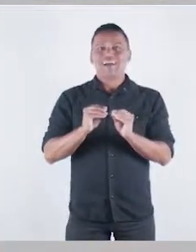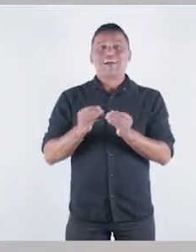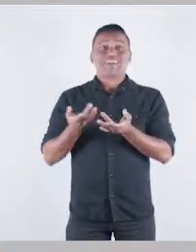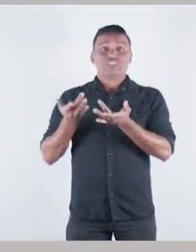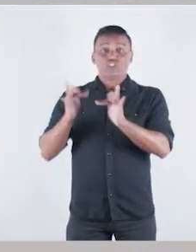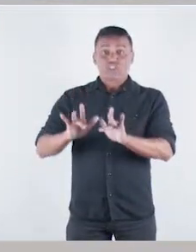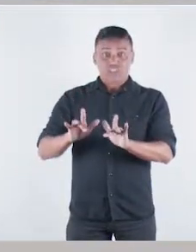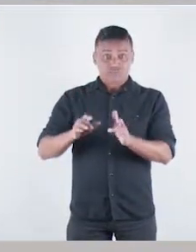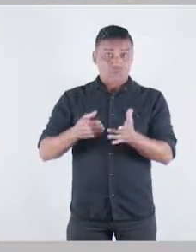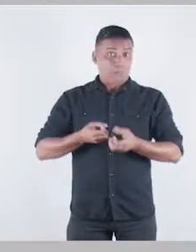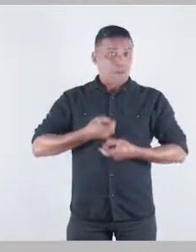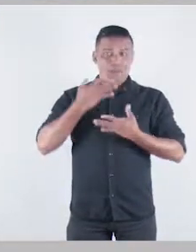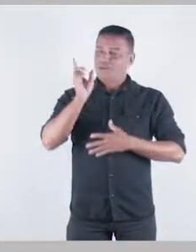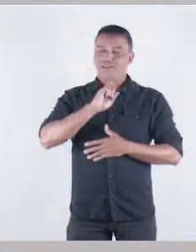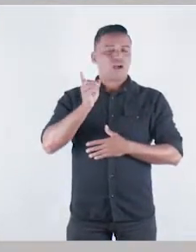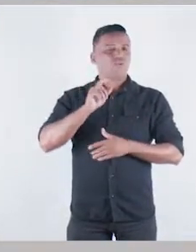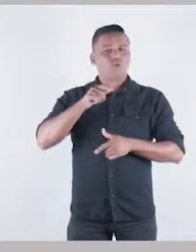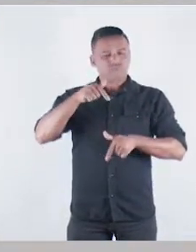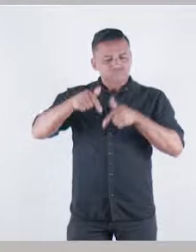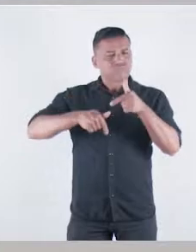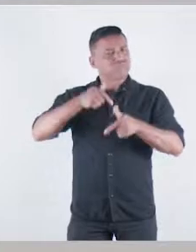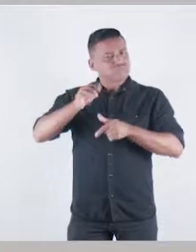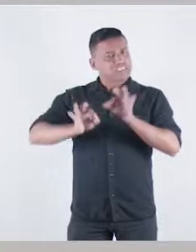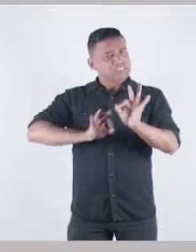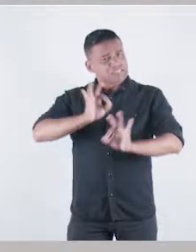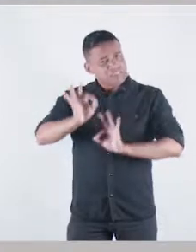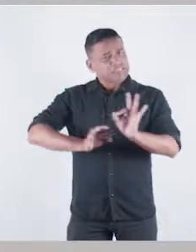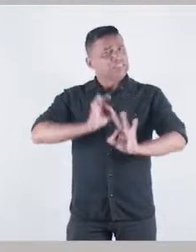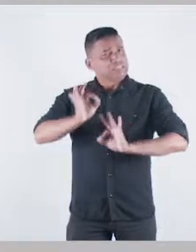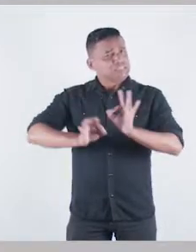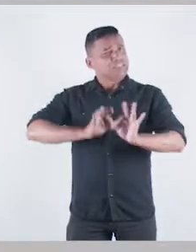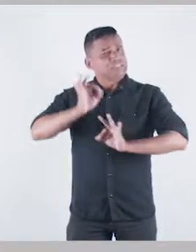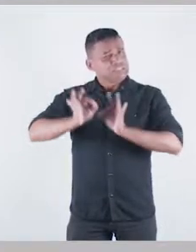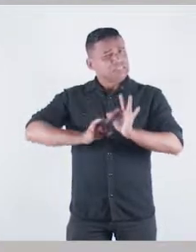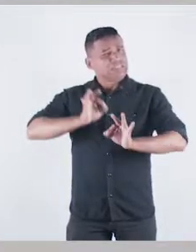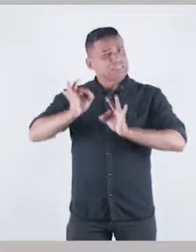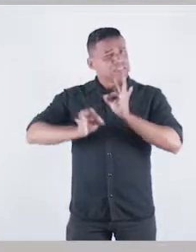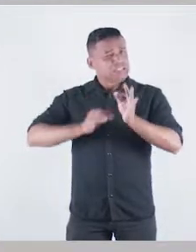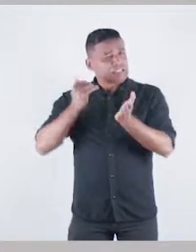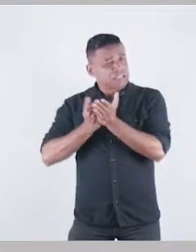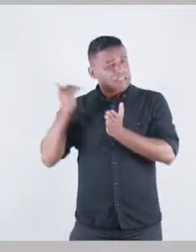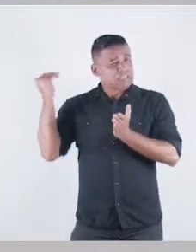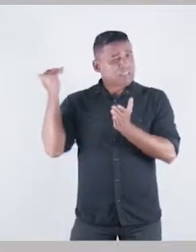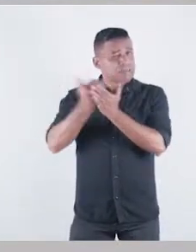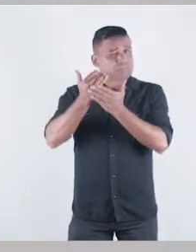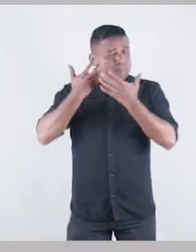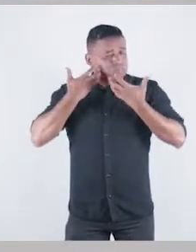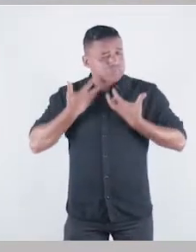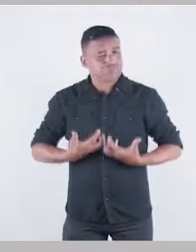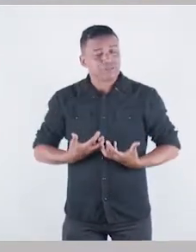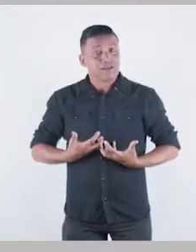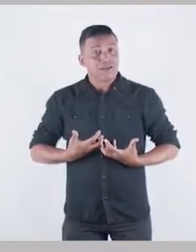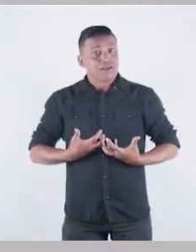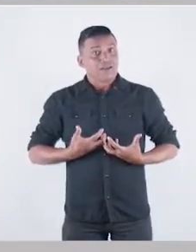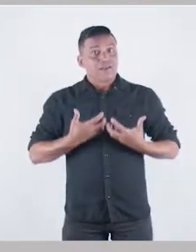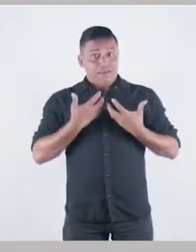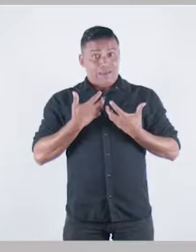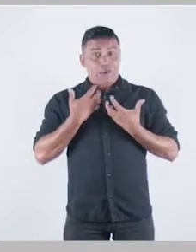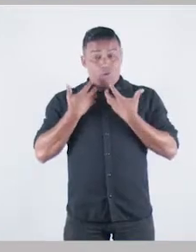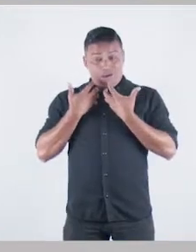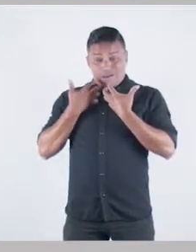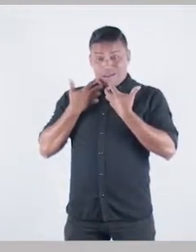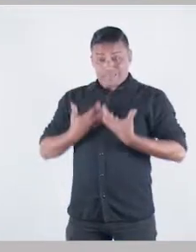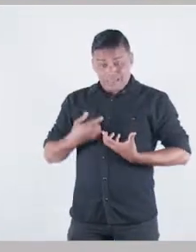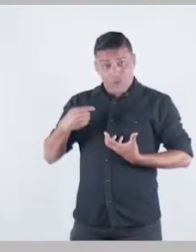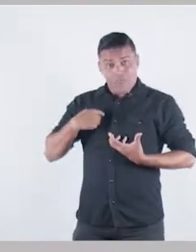Eu vou trabalhando, trabalhando, trabalhando, até a exaustão, né? Minha e do poema. Tem uma hora que o poema desiste